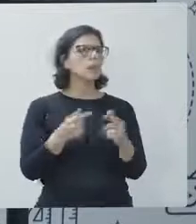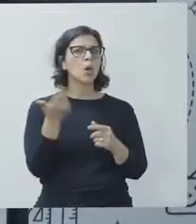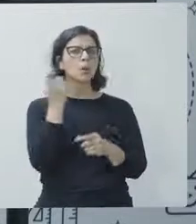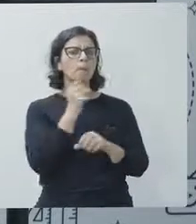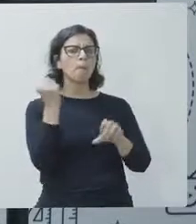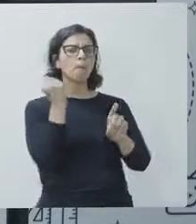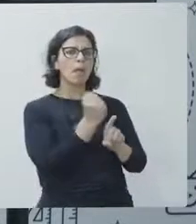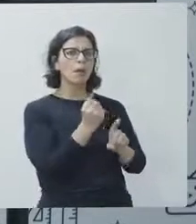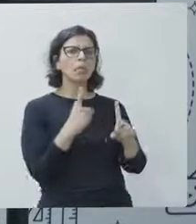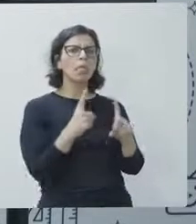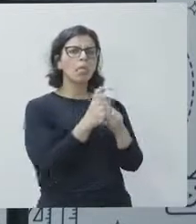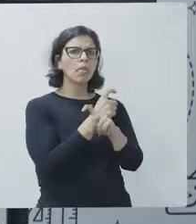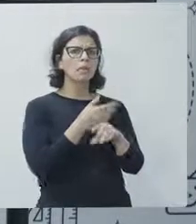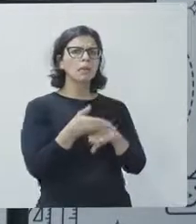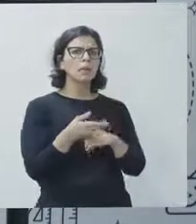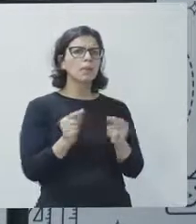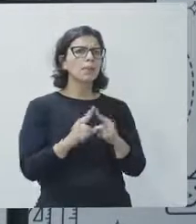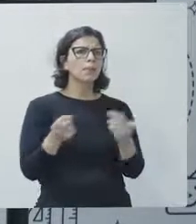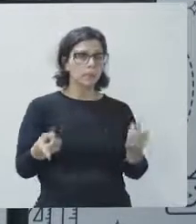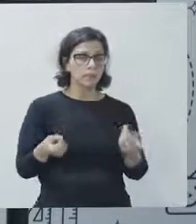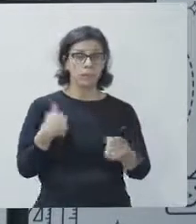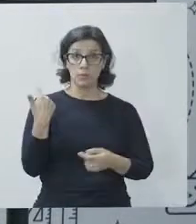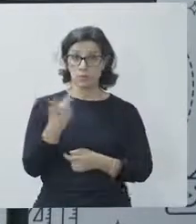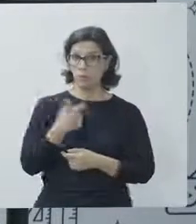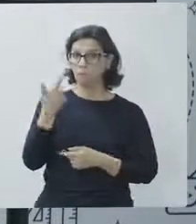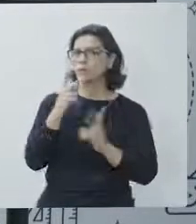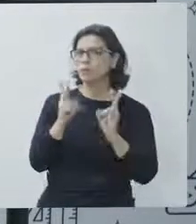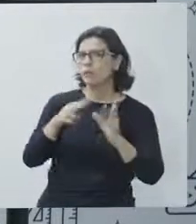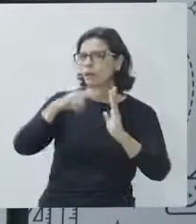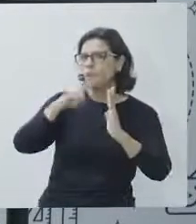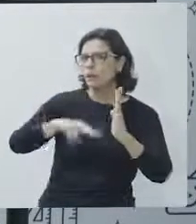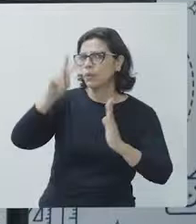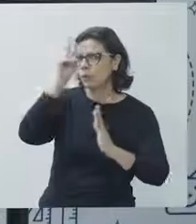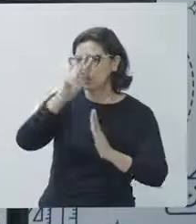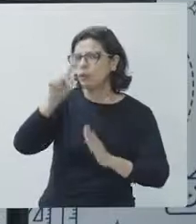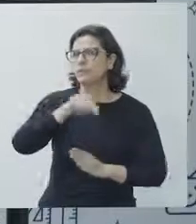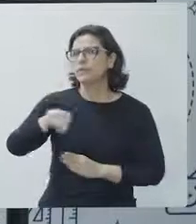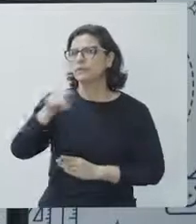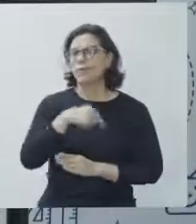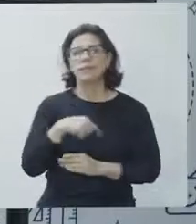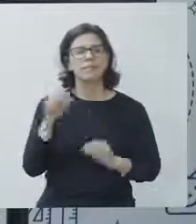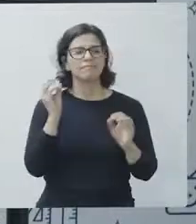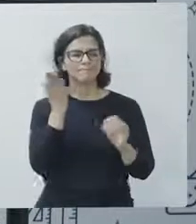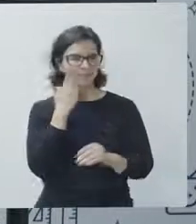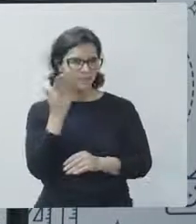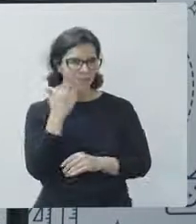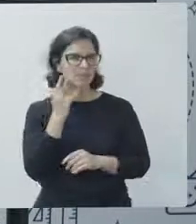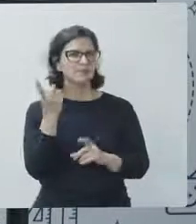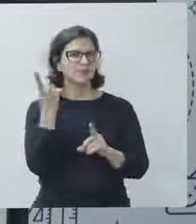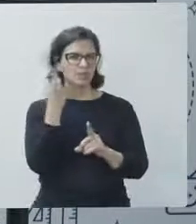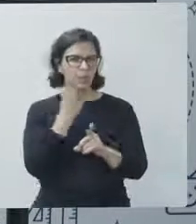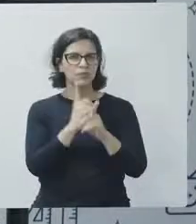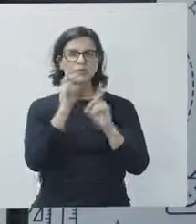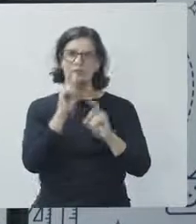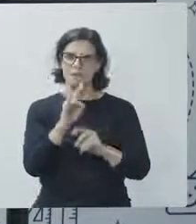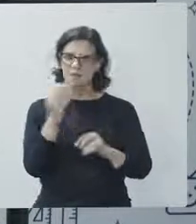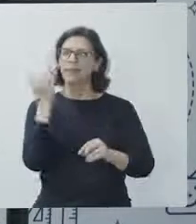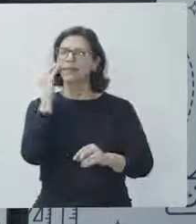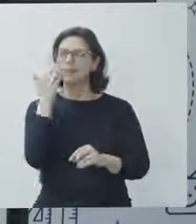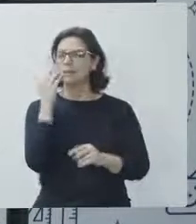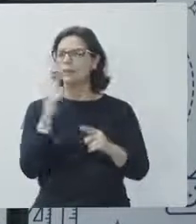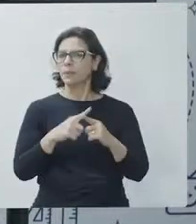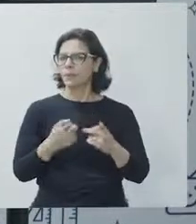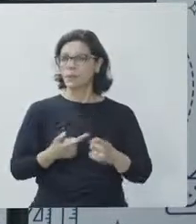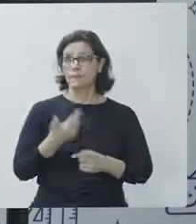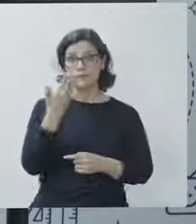livrar desse monstro. Mas nós vamos continuar a história e vocês, com certeza, vocês vão chegar à